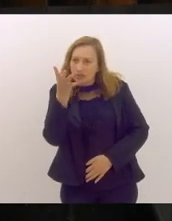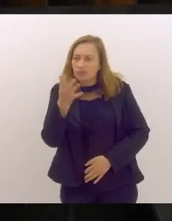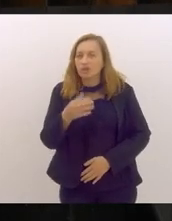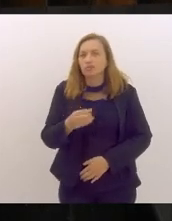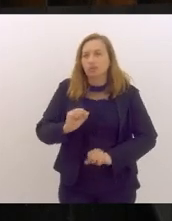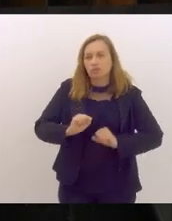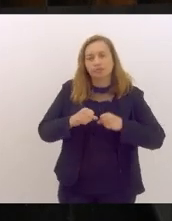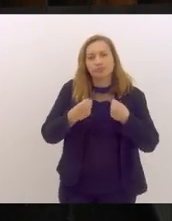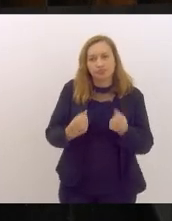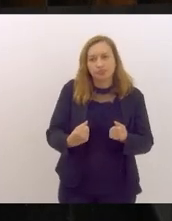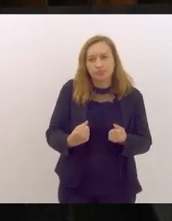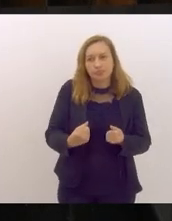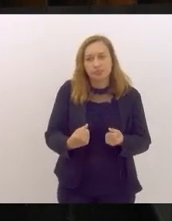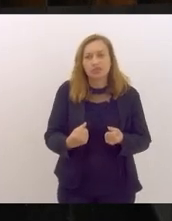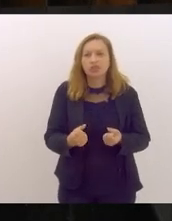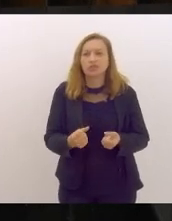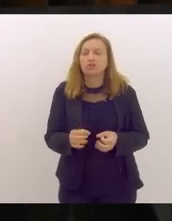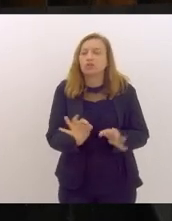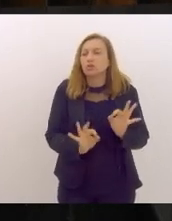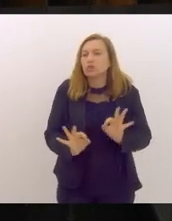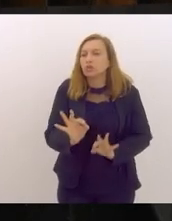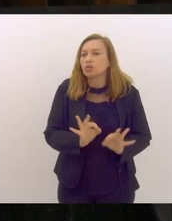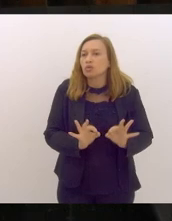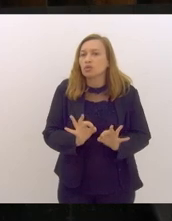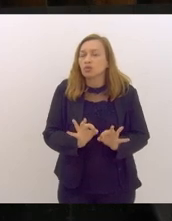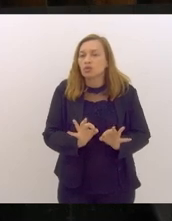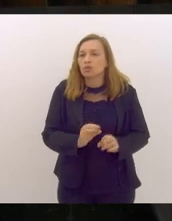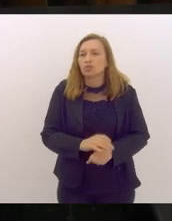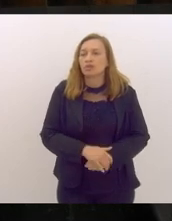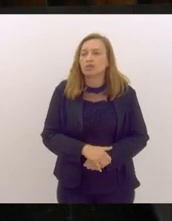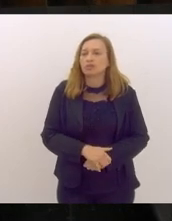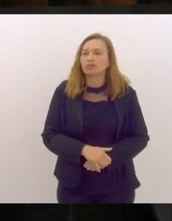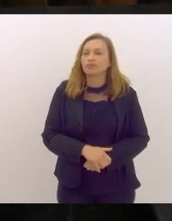dedicar aos programas contidos